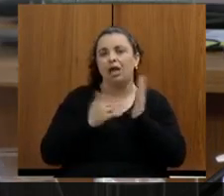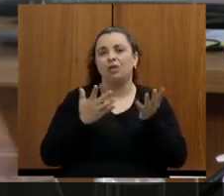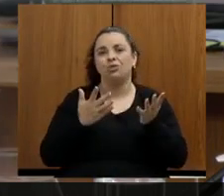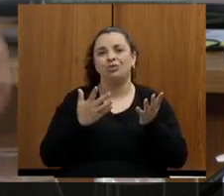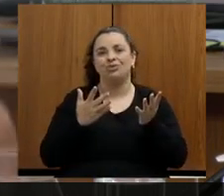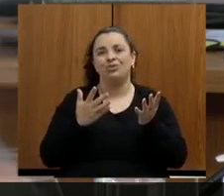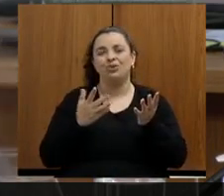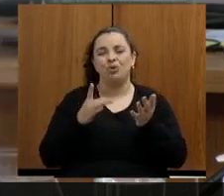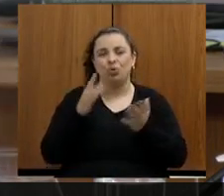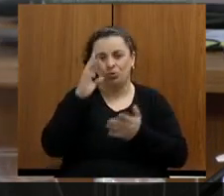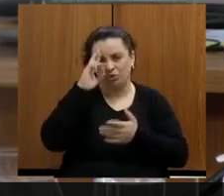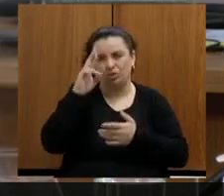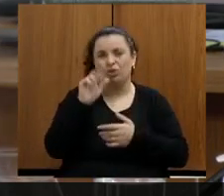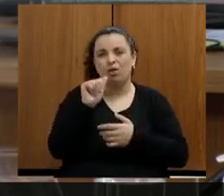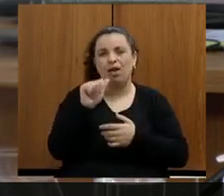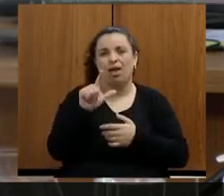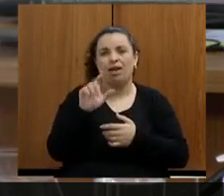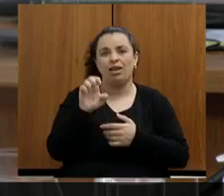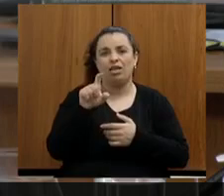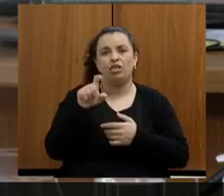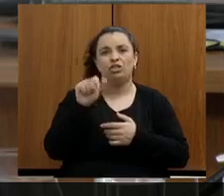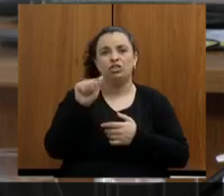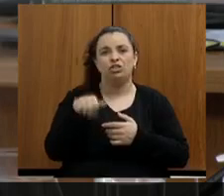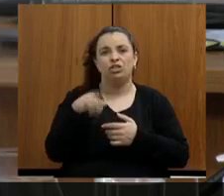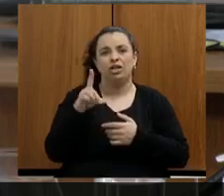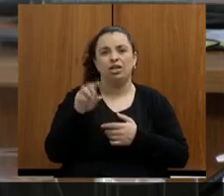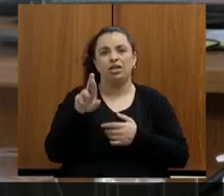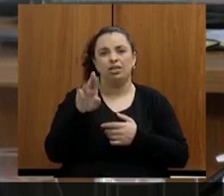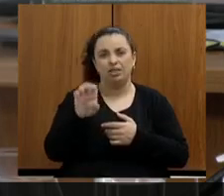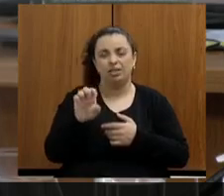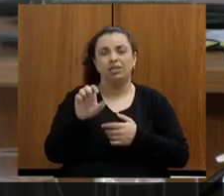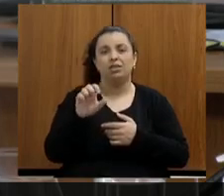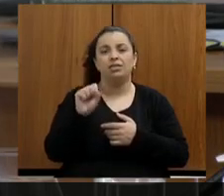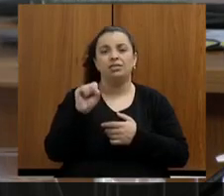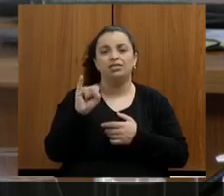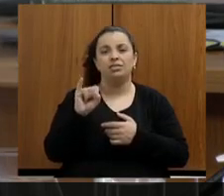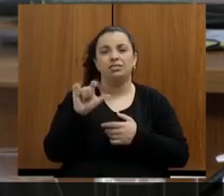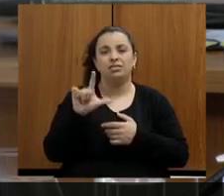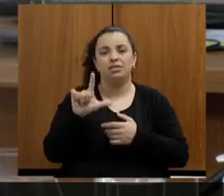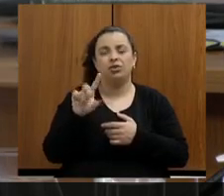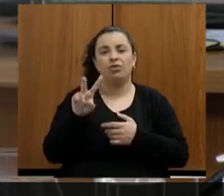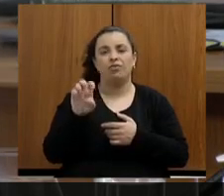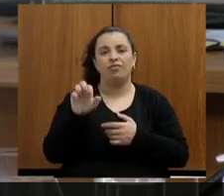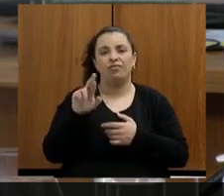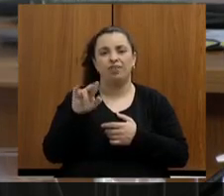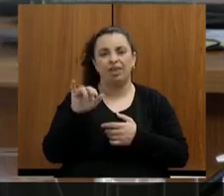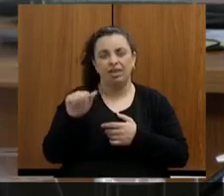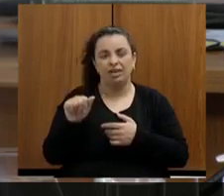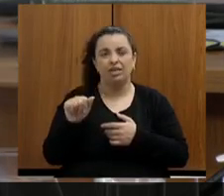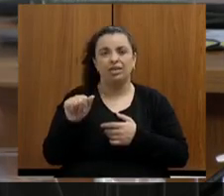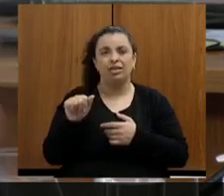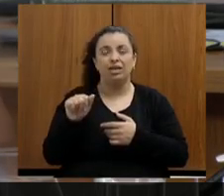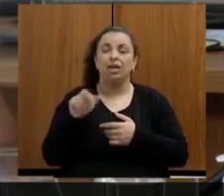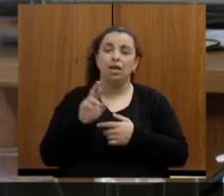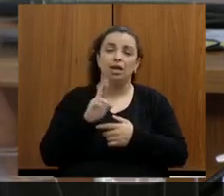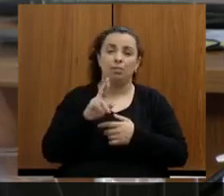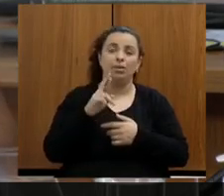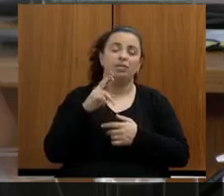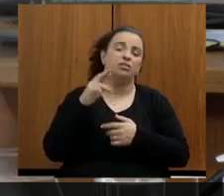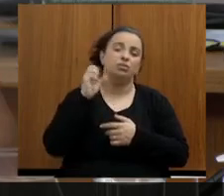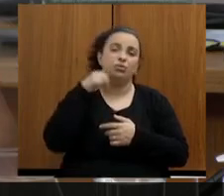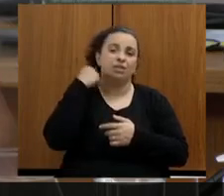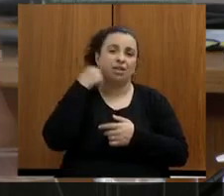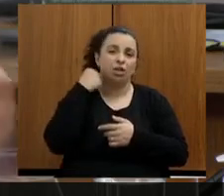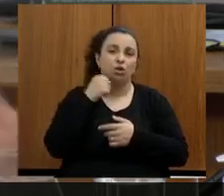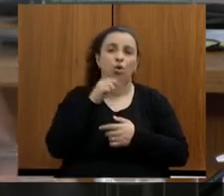que é o diretor também lá da do Senado a da presidência é precisando O Senador Rodrigo